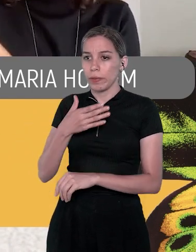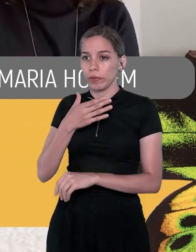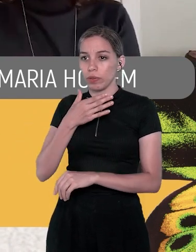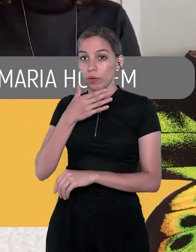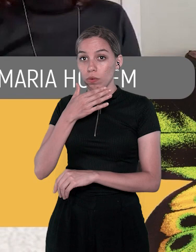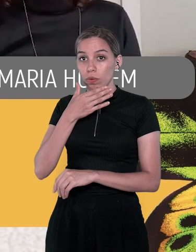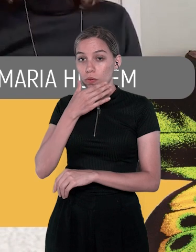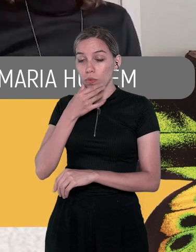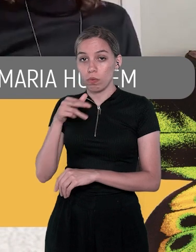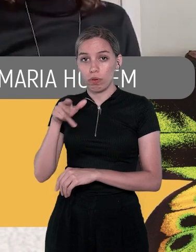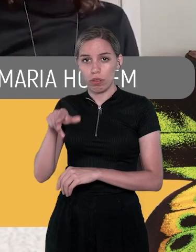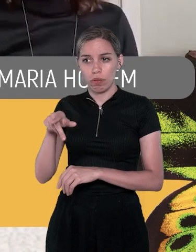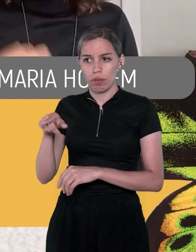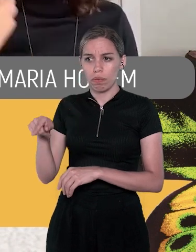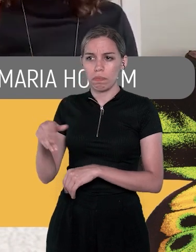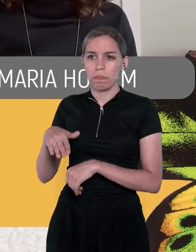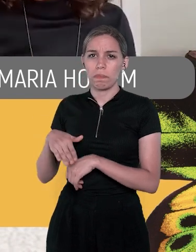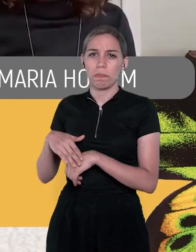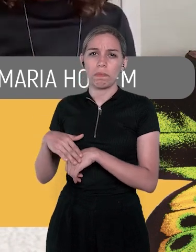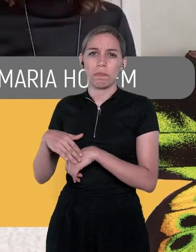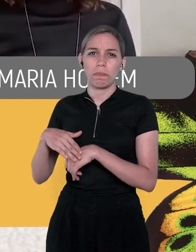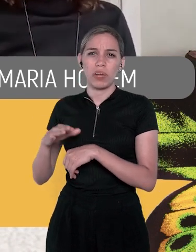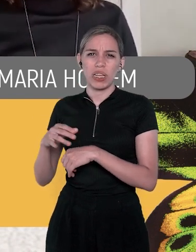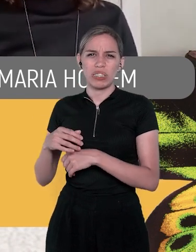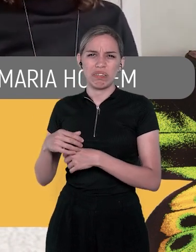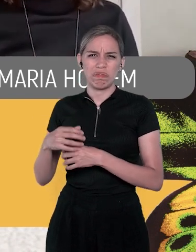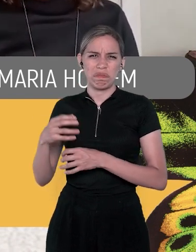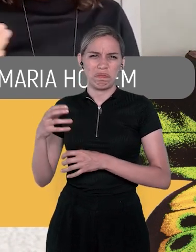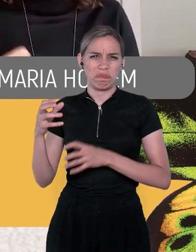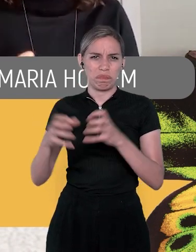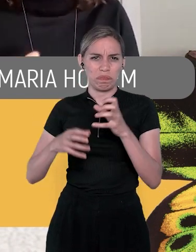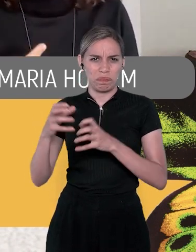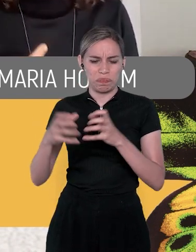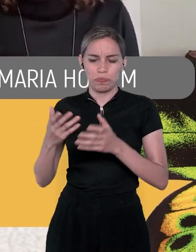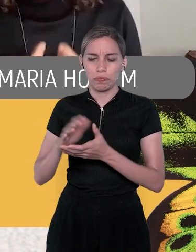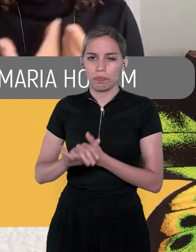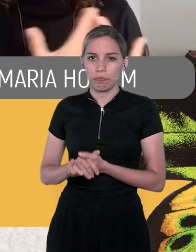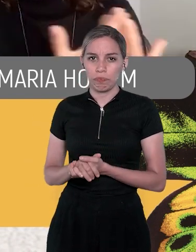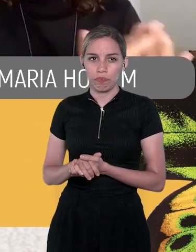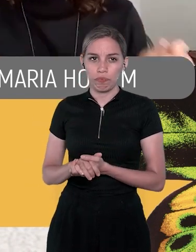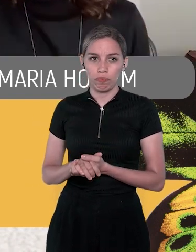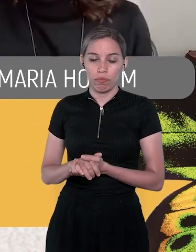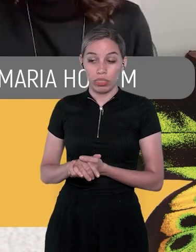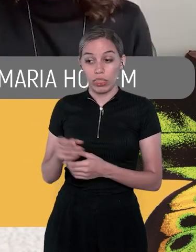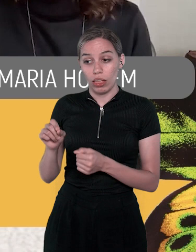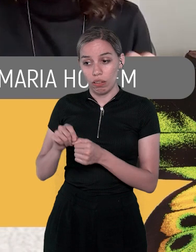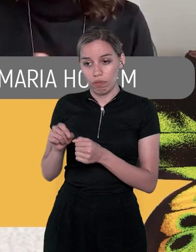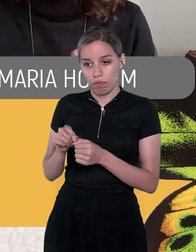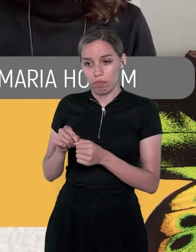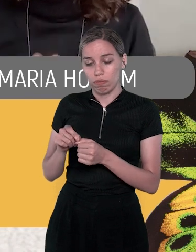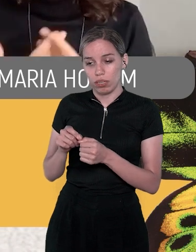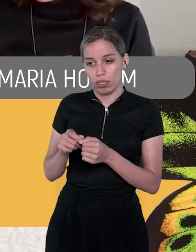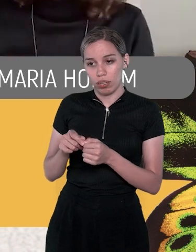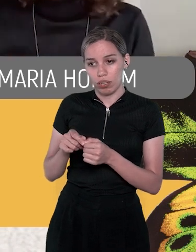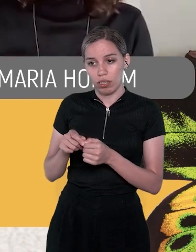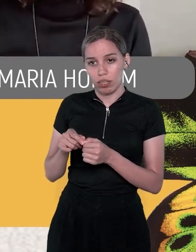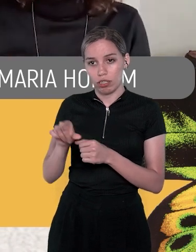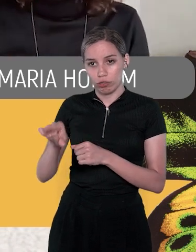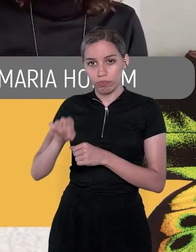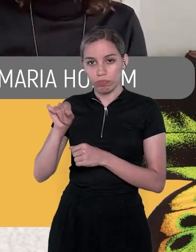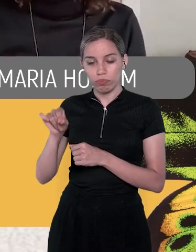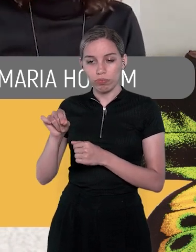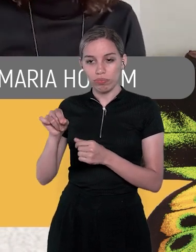que sustentaria isso. É bom que tenha quebra. É isso, eu faria o elogio do retorno do recalcado e da